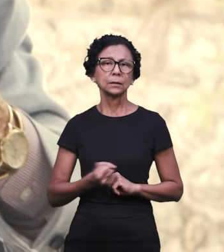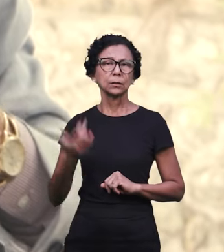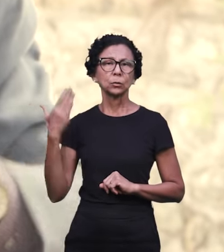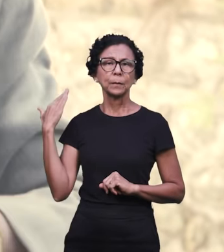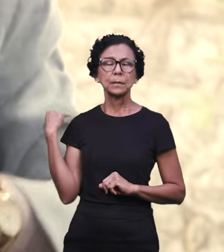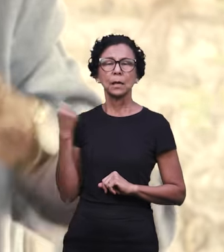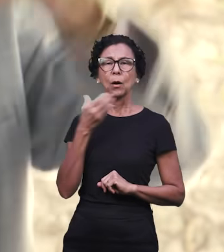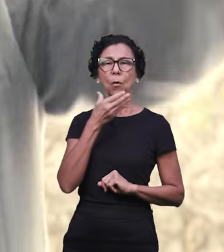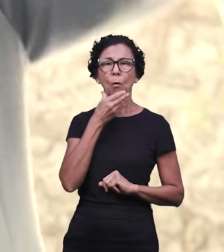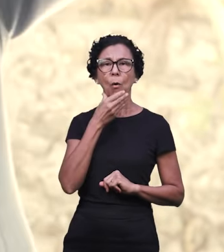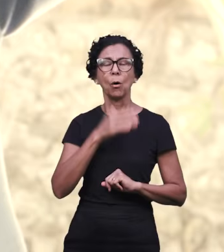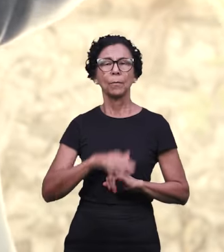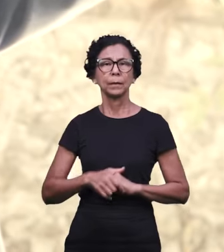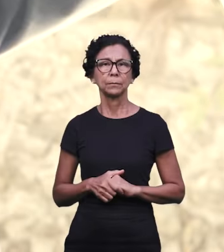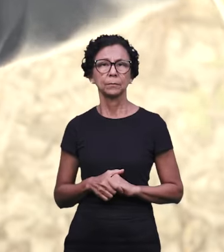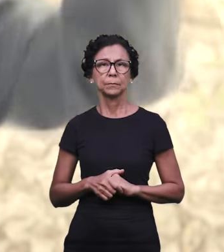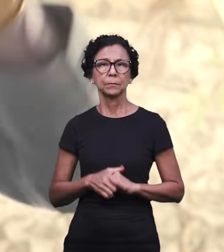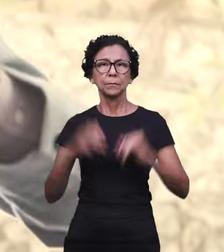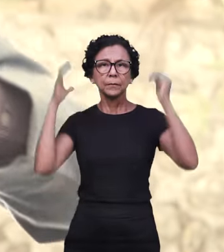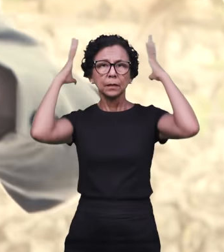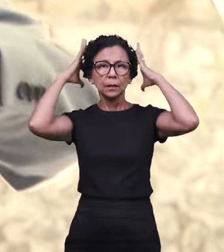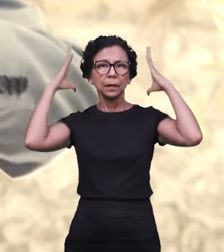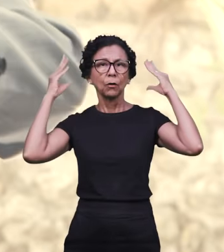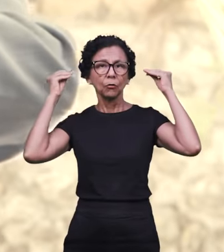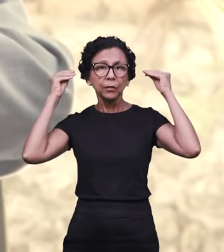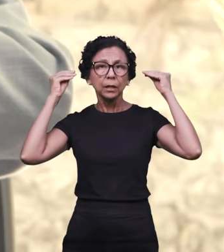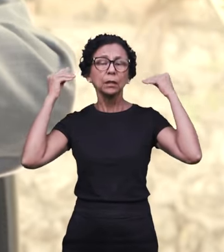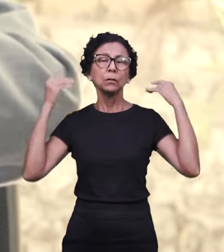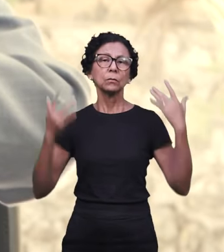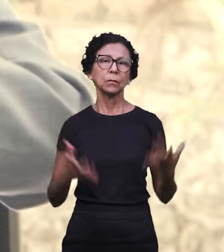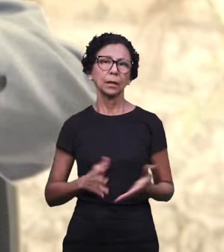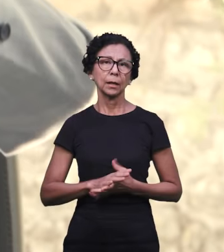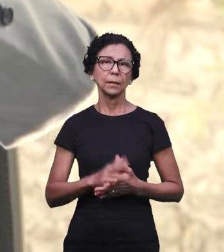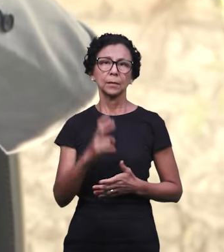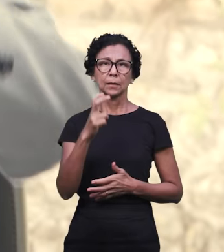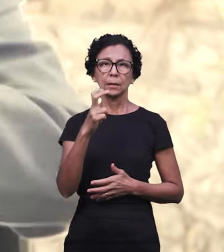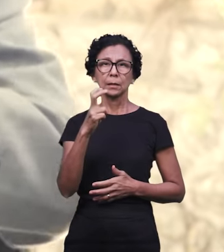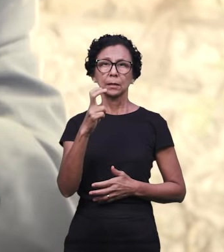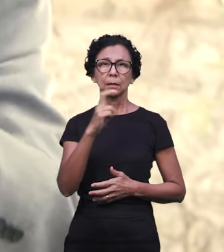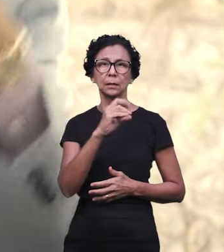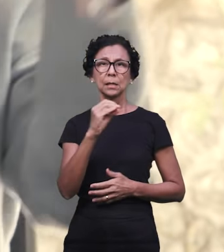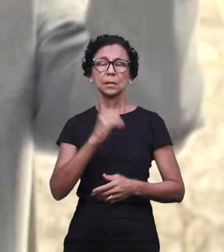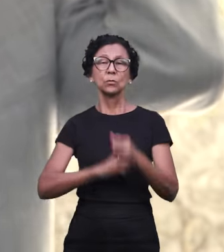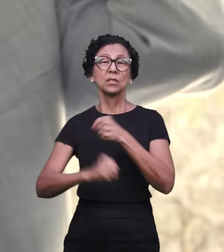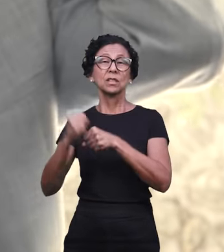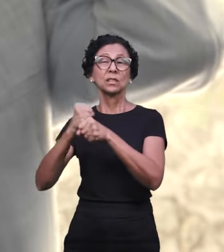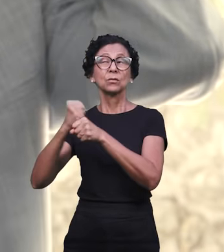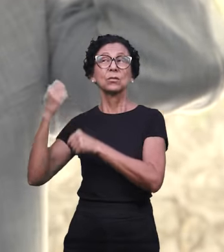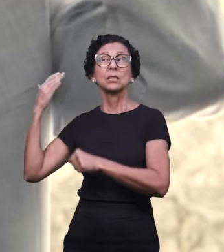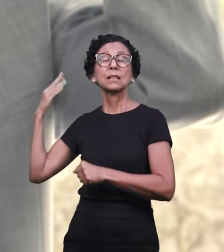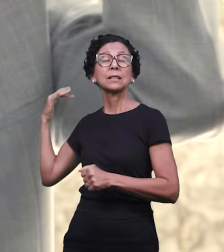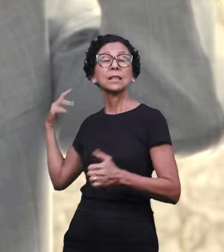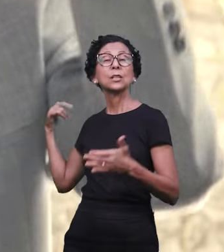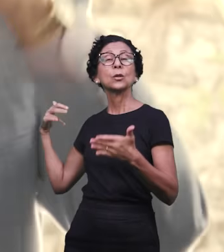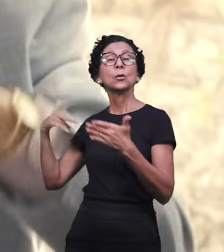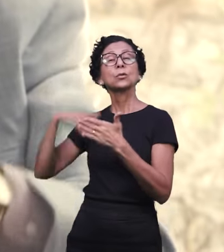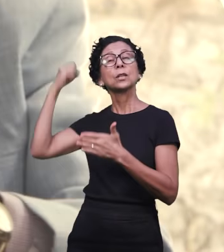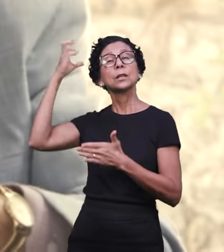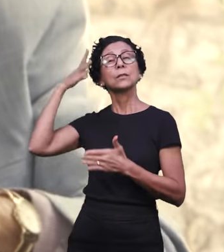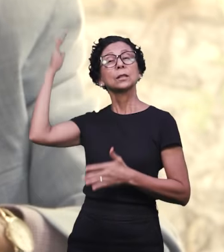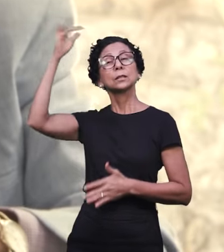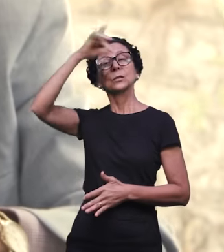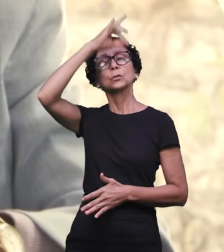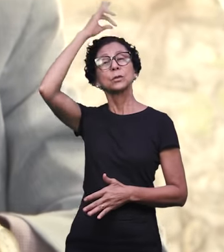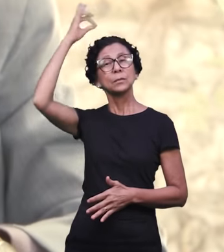mais. Há 500 anos atrás, deixa aquilo que é a revelação do Espírito Santo hoje, para saber o que Calvino falou,